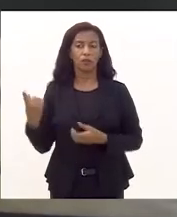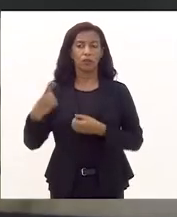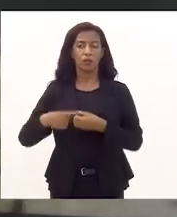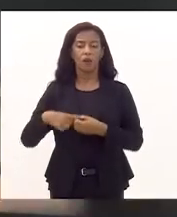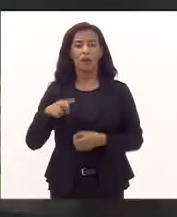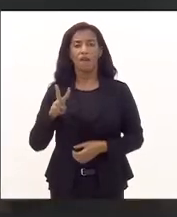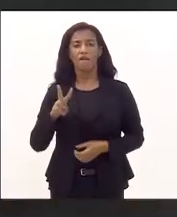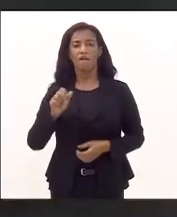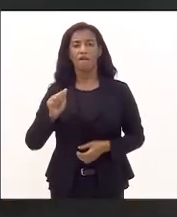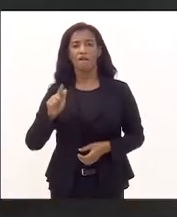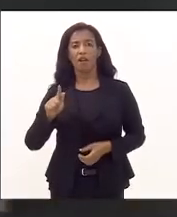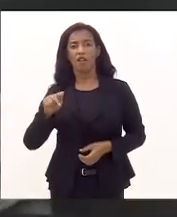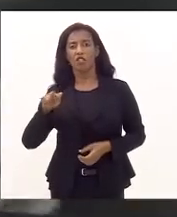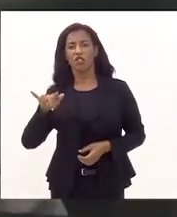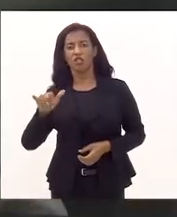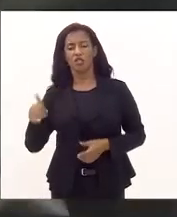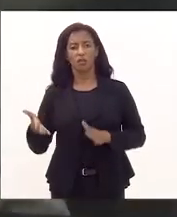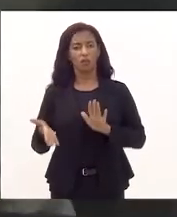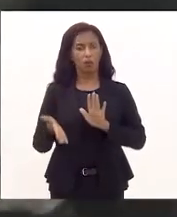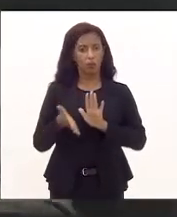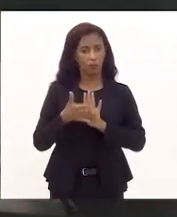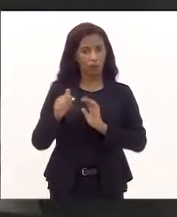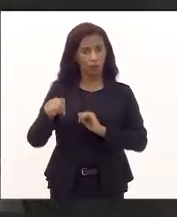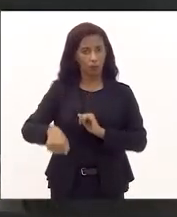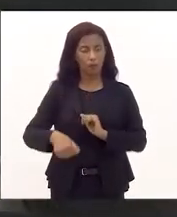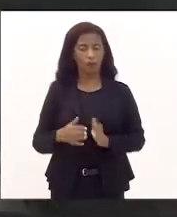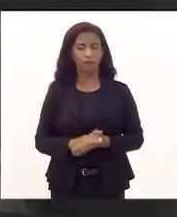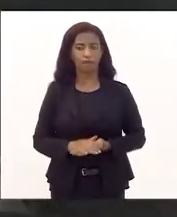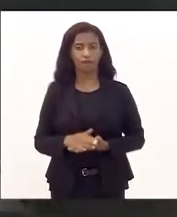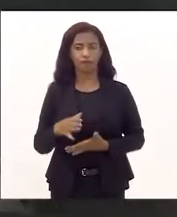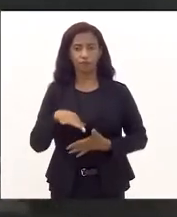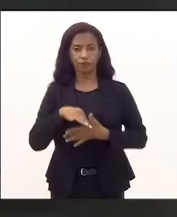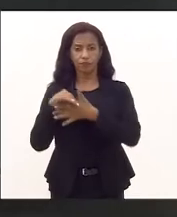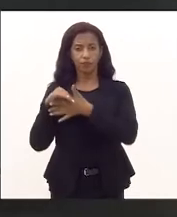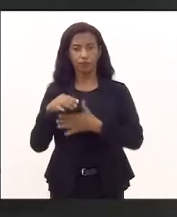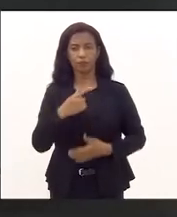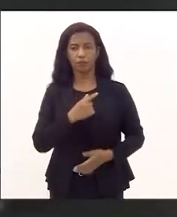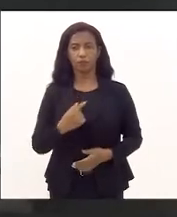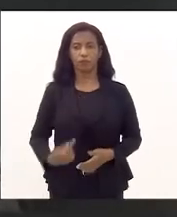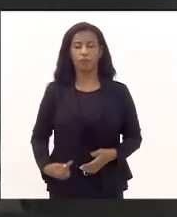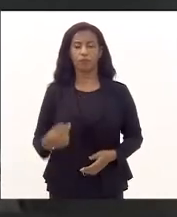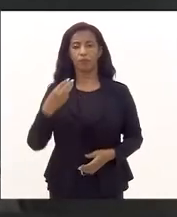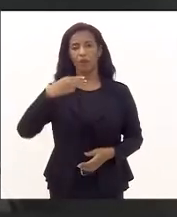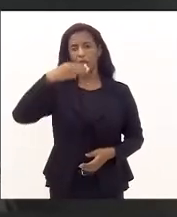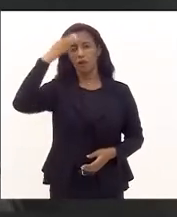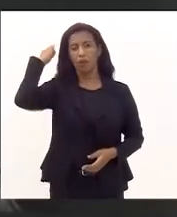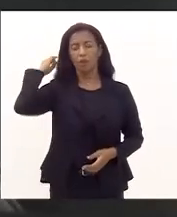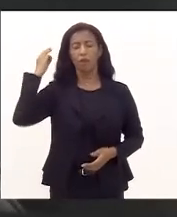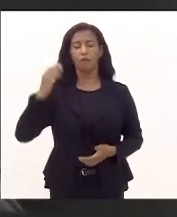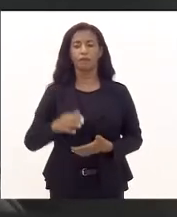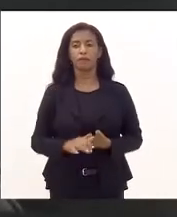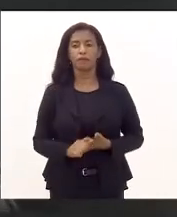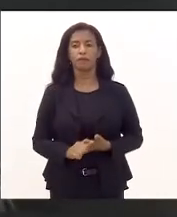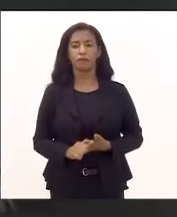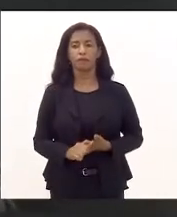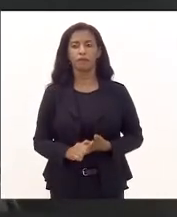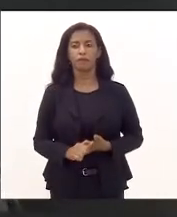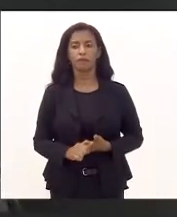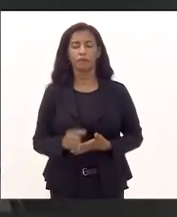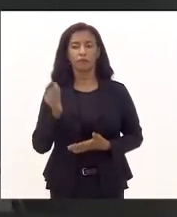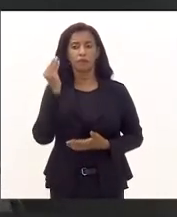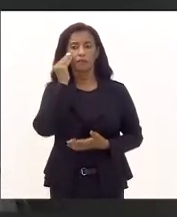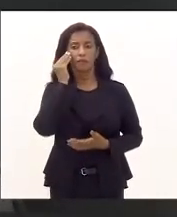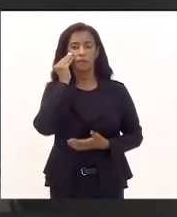de Varginha. Então, eu quero propor aqui o nosso líder do governo, Márcio Pacheco,